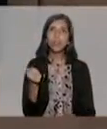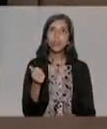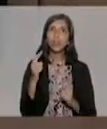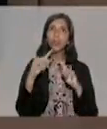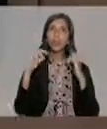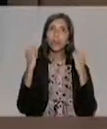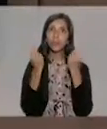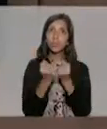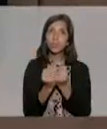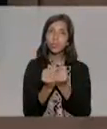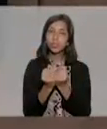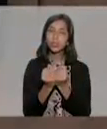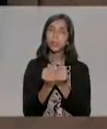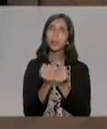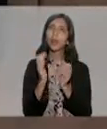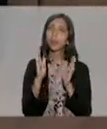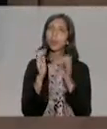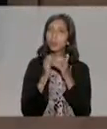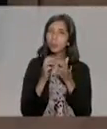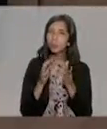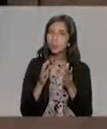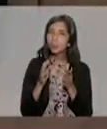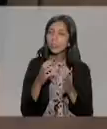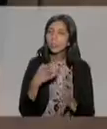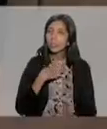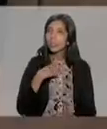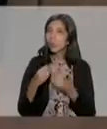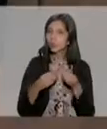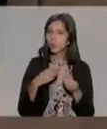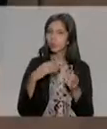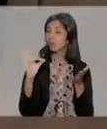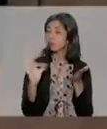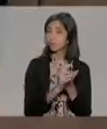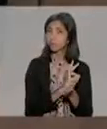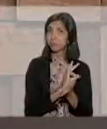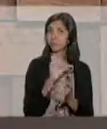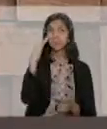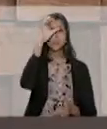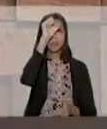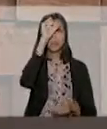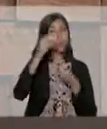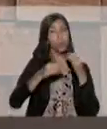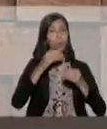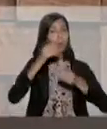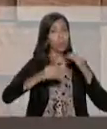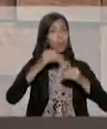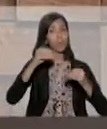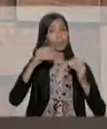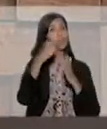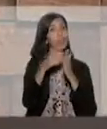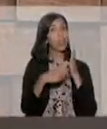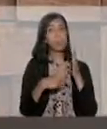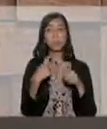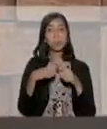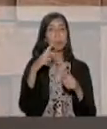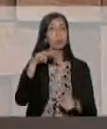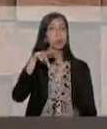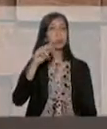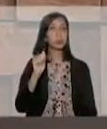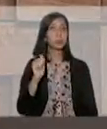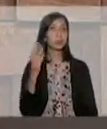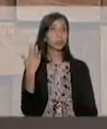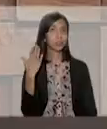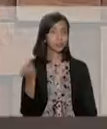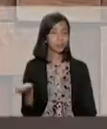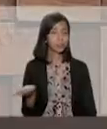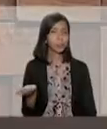essa oficina. E eu, inicialmente, o primeiro impulso foi, vou me inscrever para aprender roteiro, a escrever roteiro. Porque eu nunca tinha escrito um roteiro